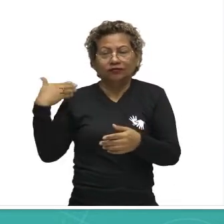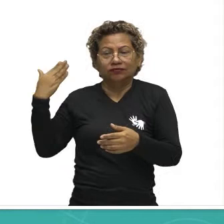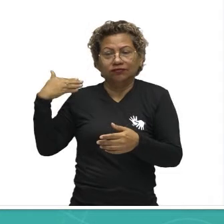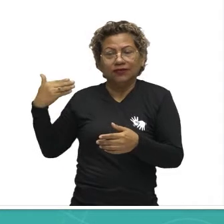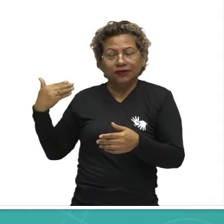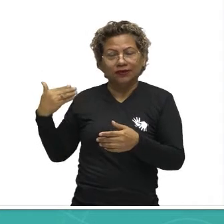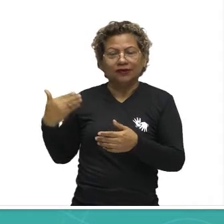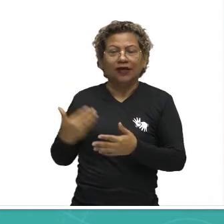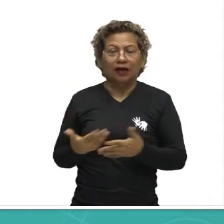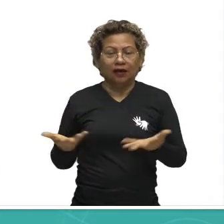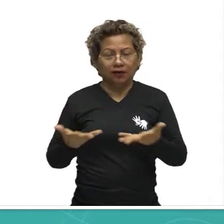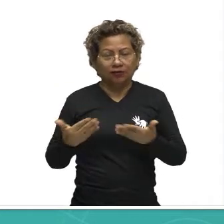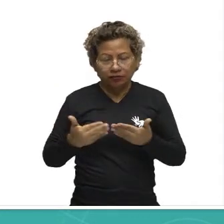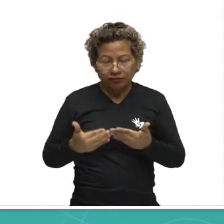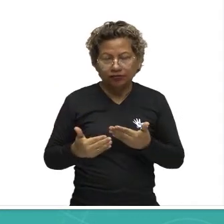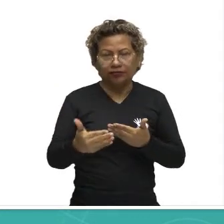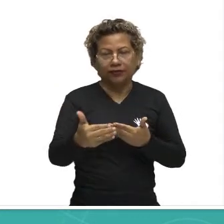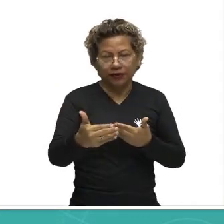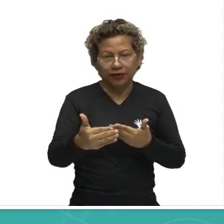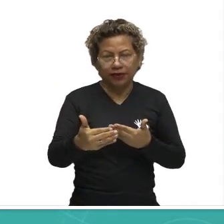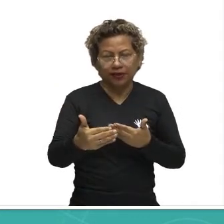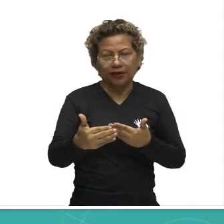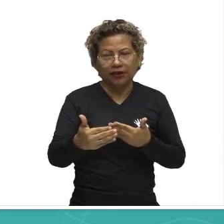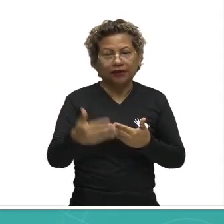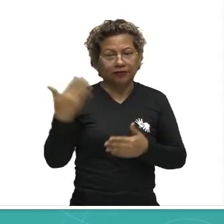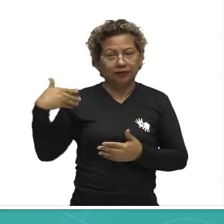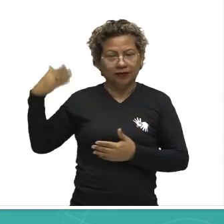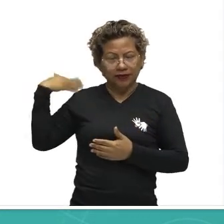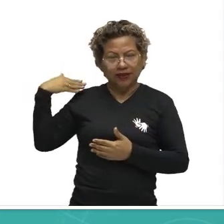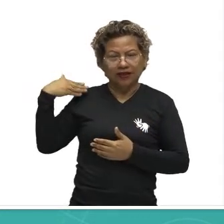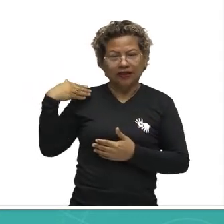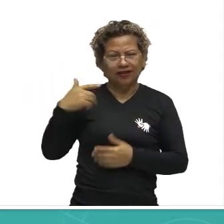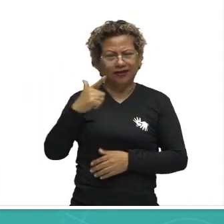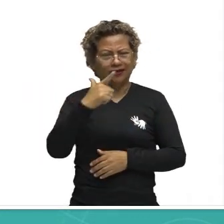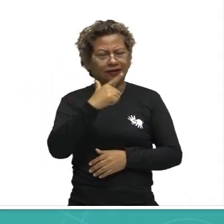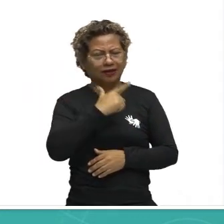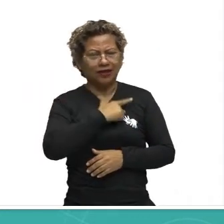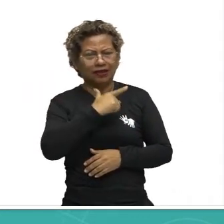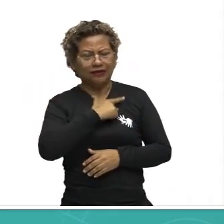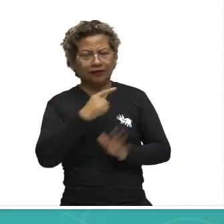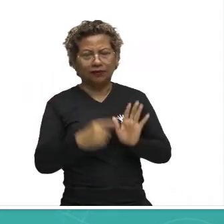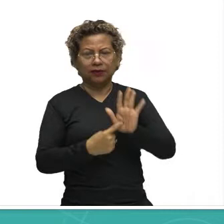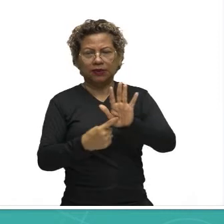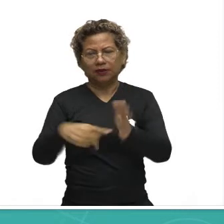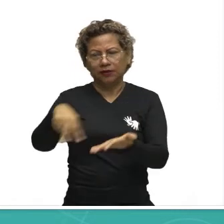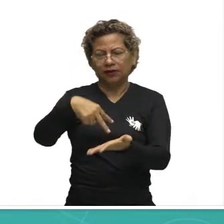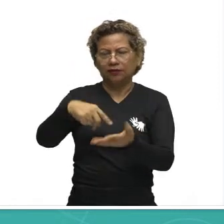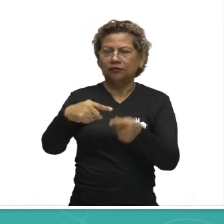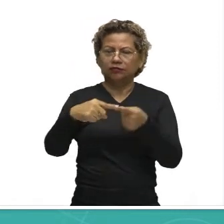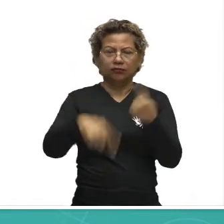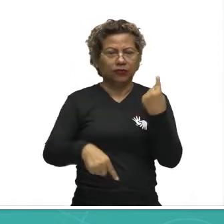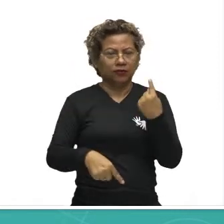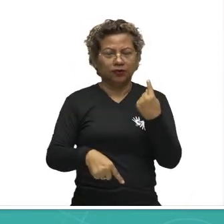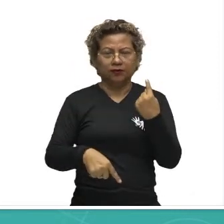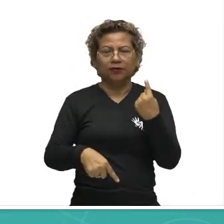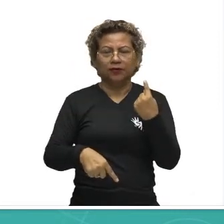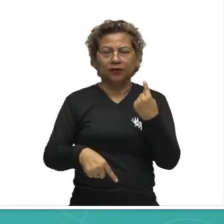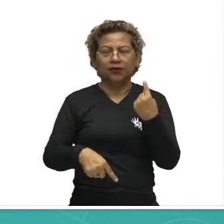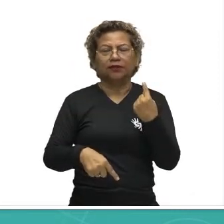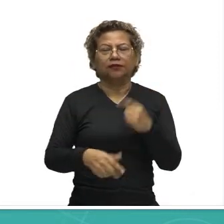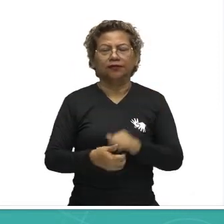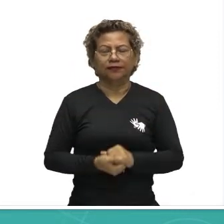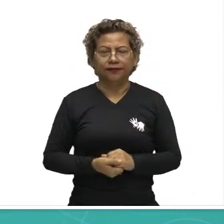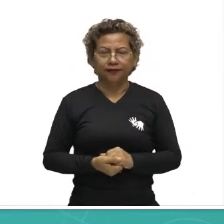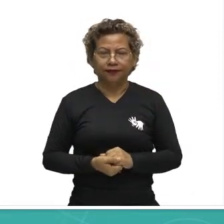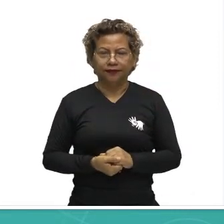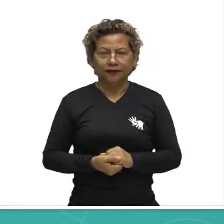ilegal, por ser considerado imoral e indecente, sendo então proibido pela polícia. Assim, como